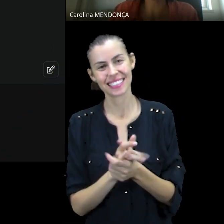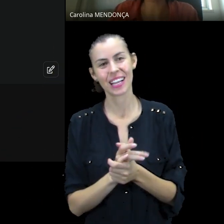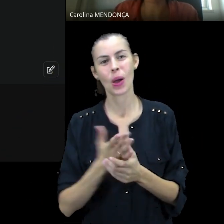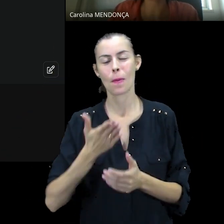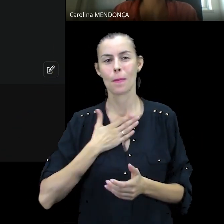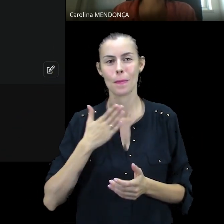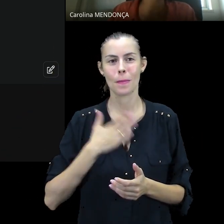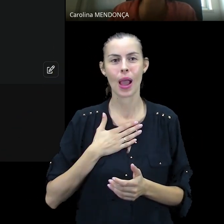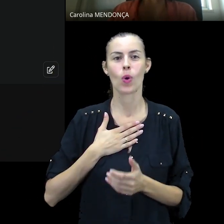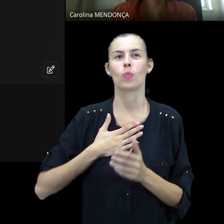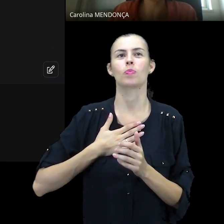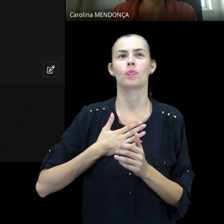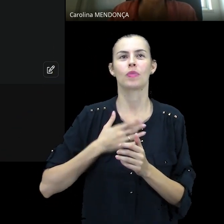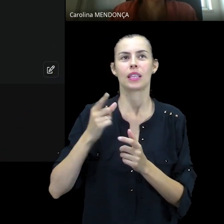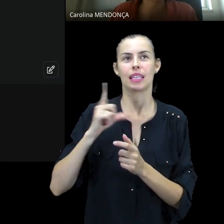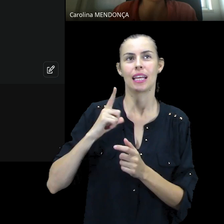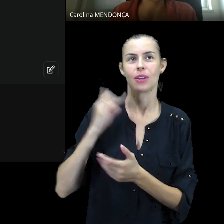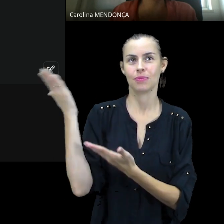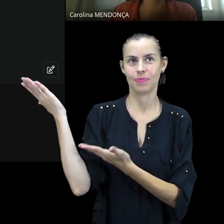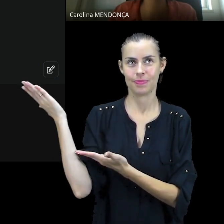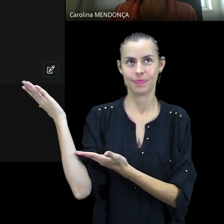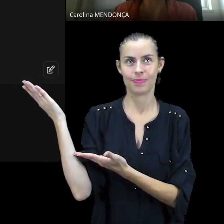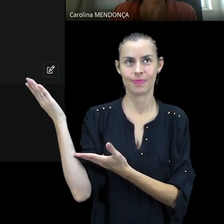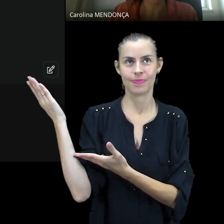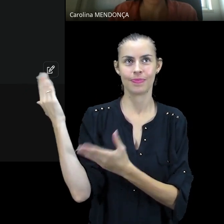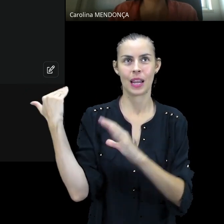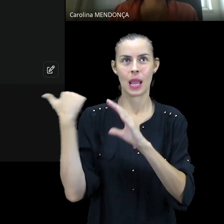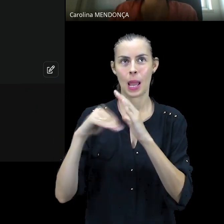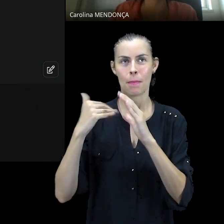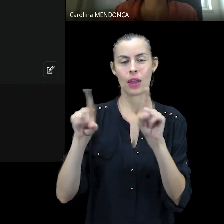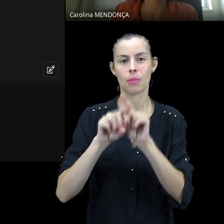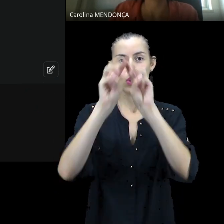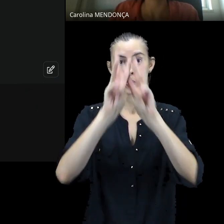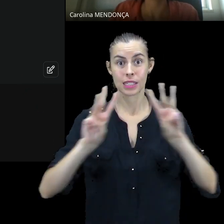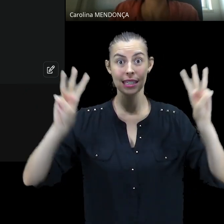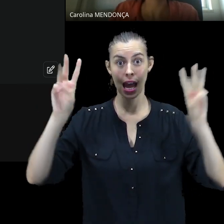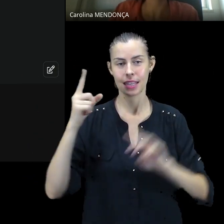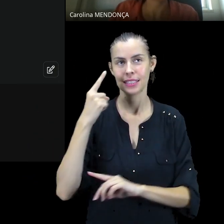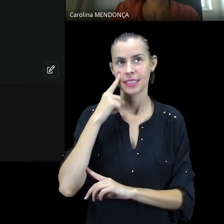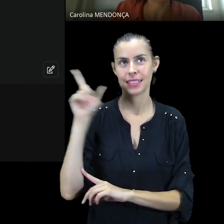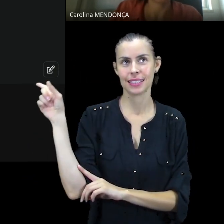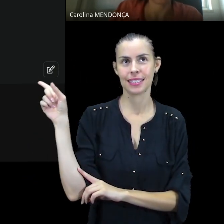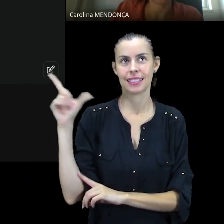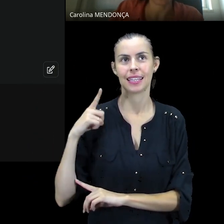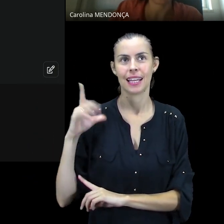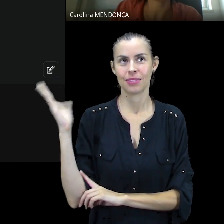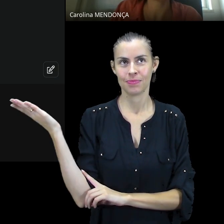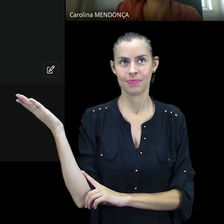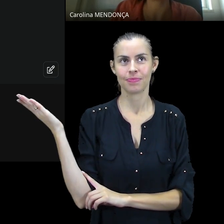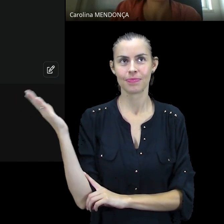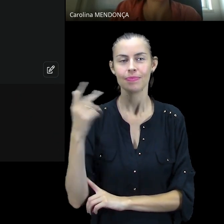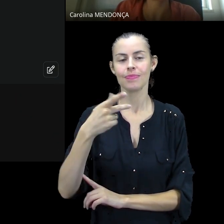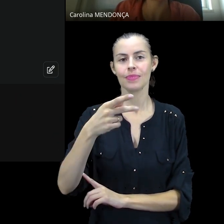tem todas essas resoluções, tanto internas quanto as externas, várias orientações, e aí, se vocês quiserem também olhar